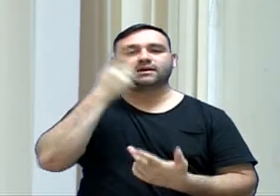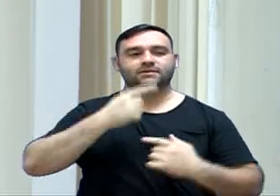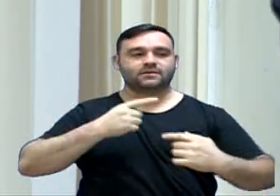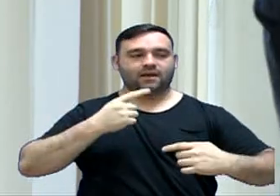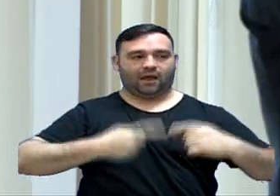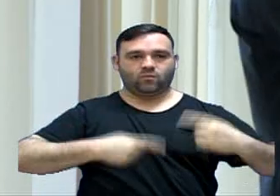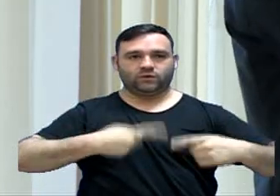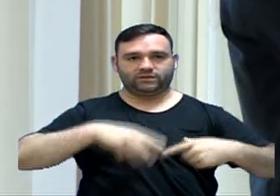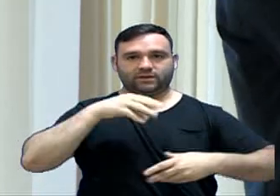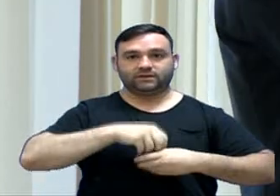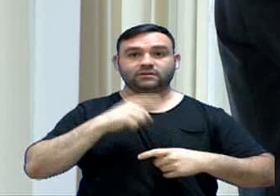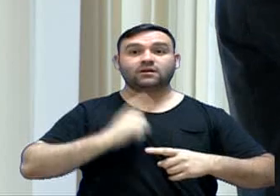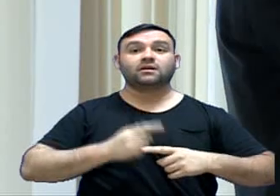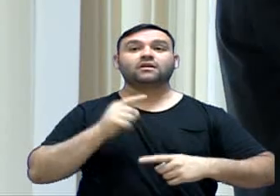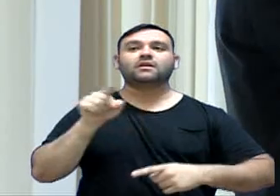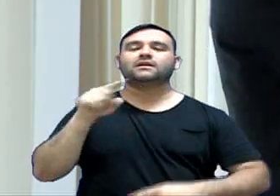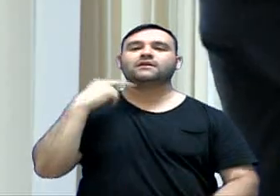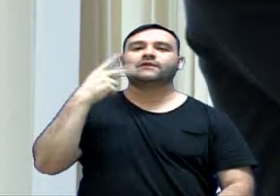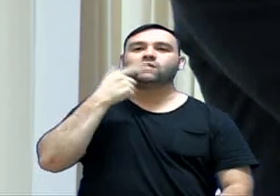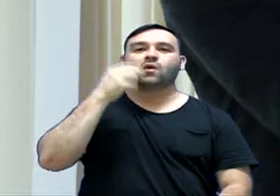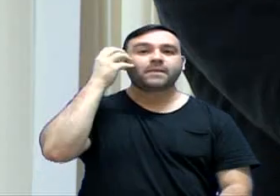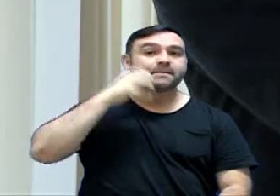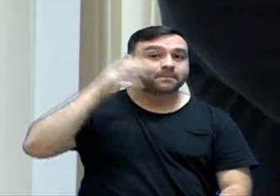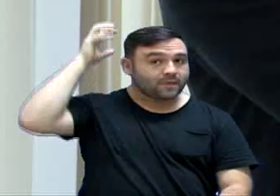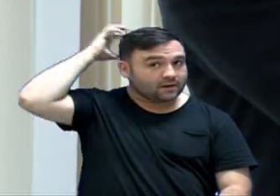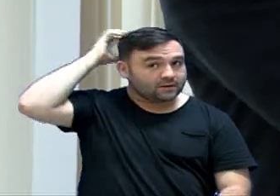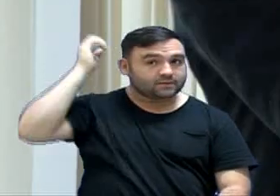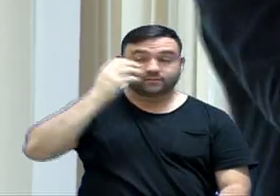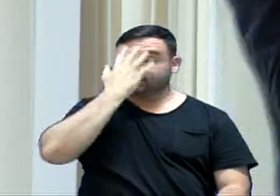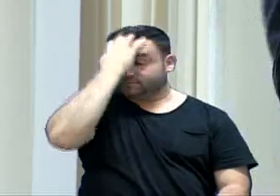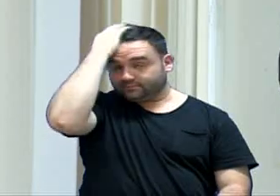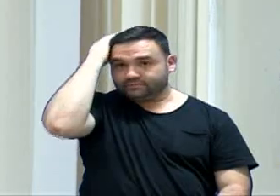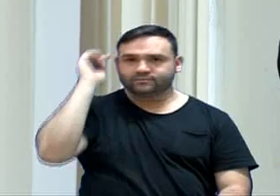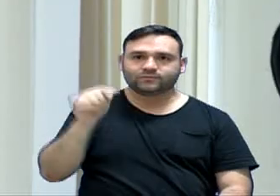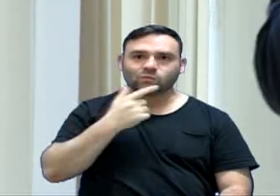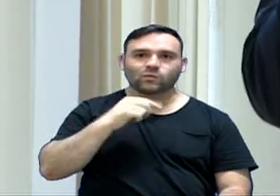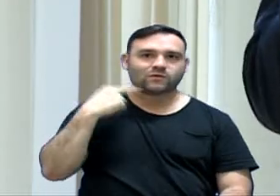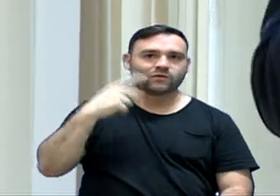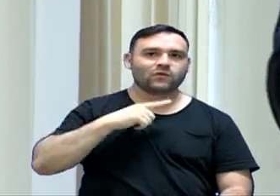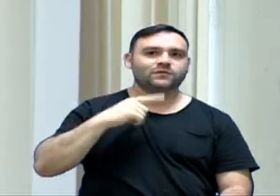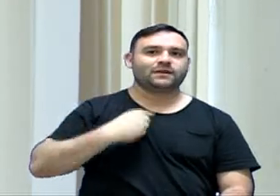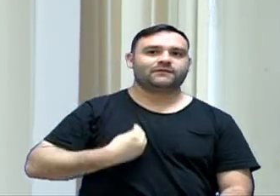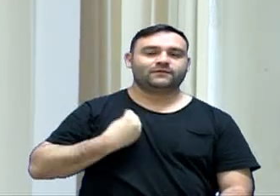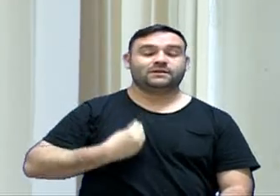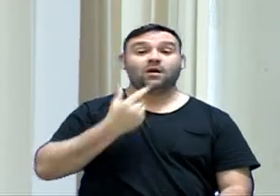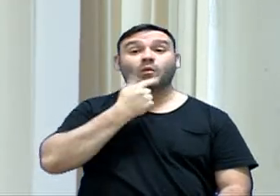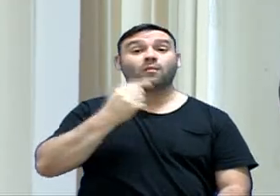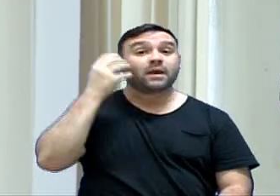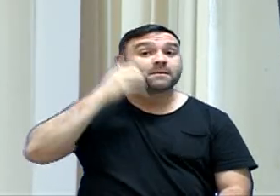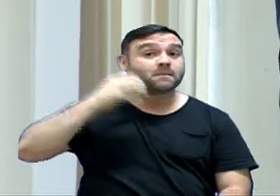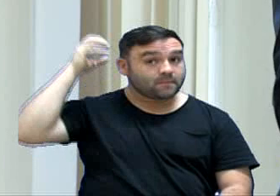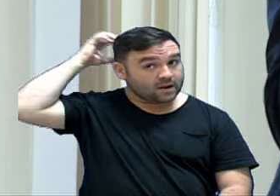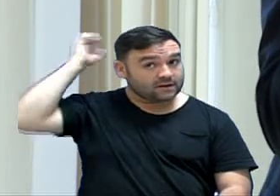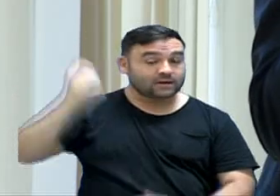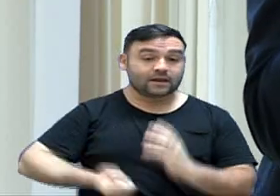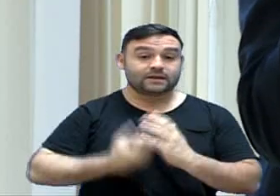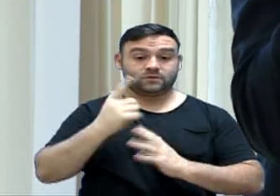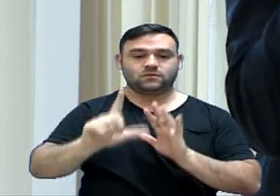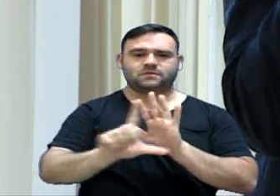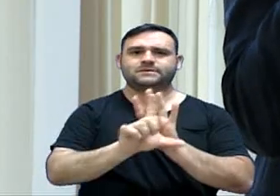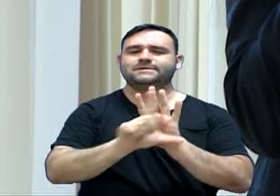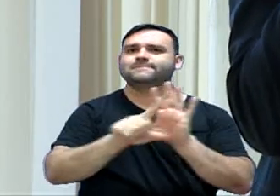política com o vereador Péricles, o vereador Péricles que está aqui. O vereador Péricles criou uma lei, ao meu